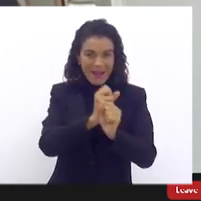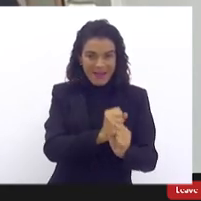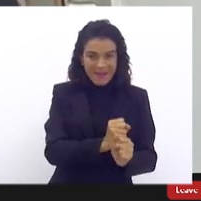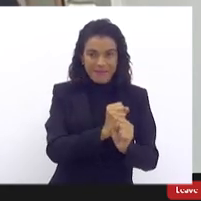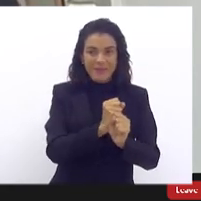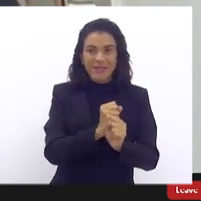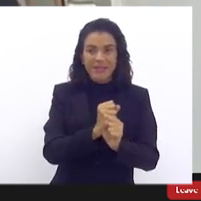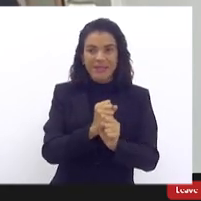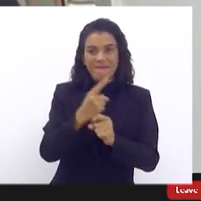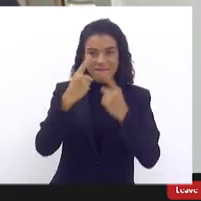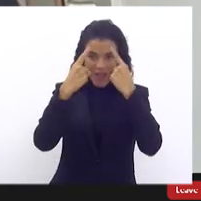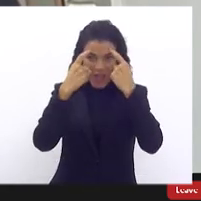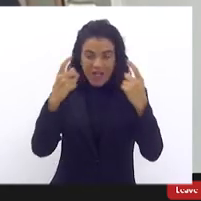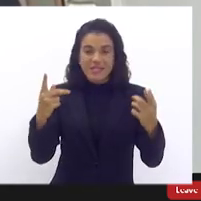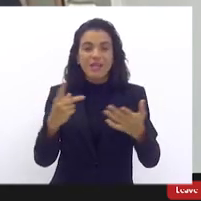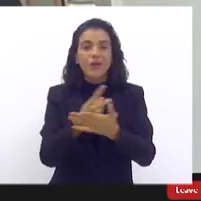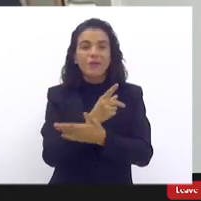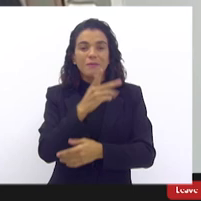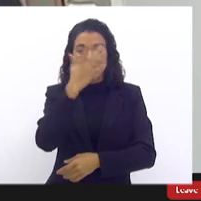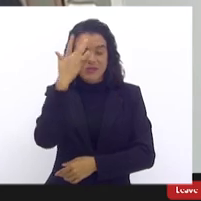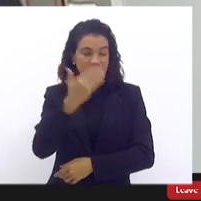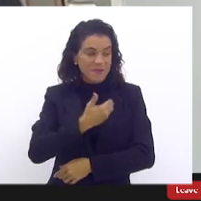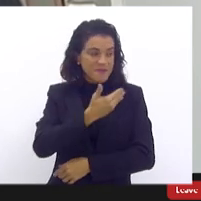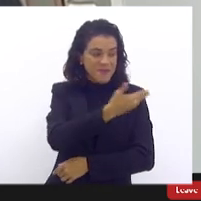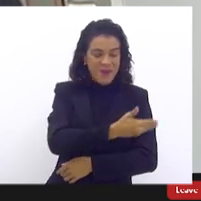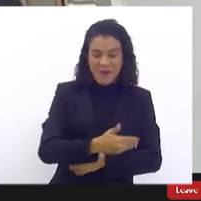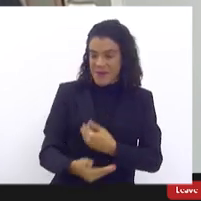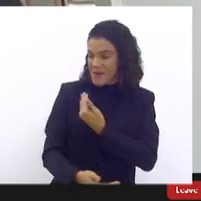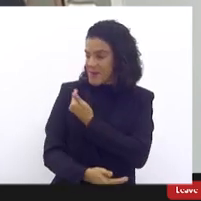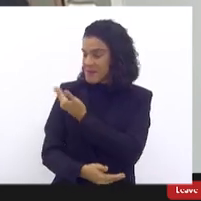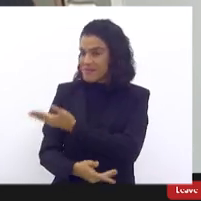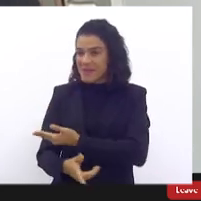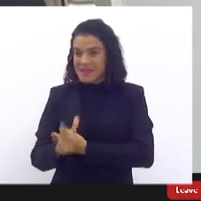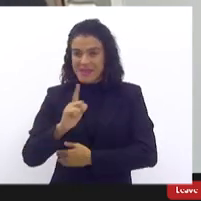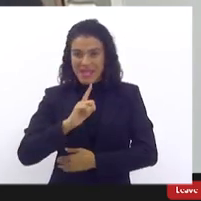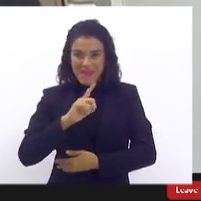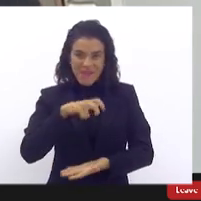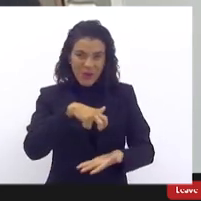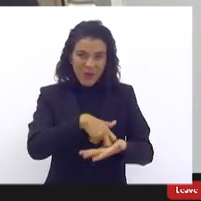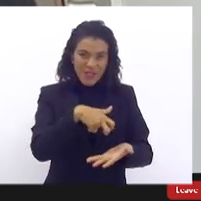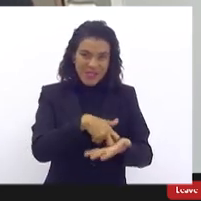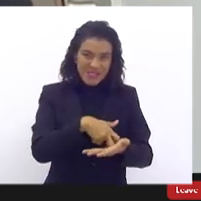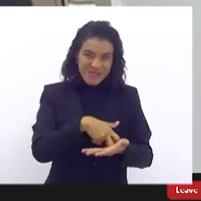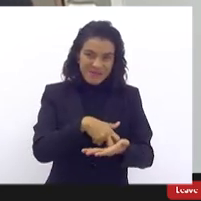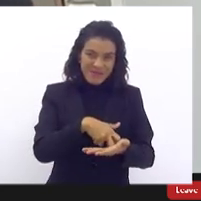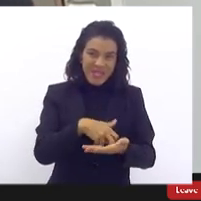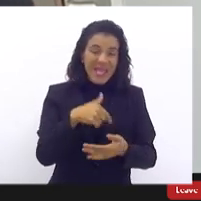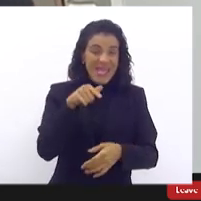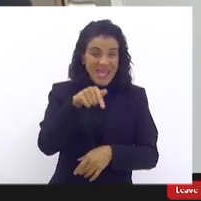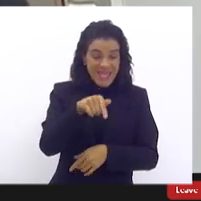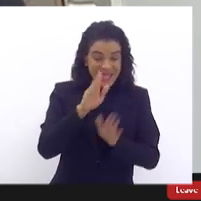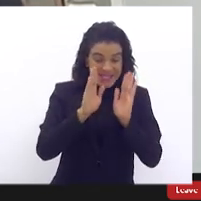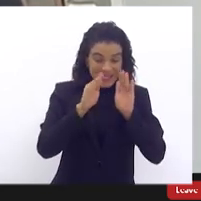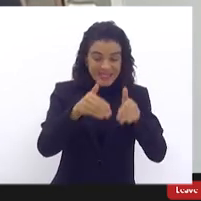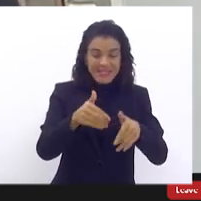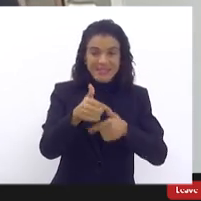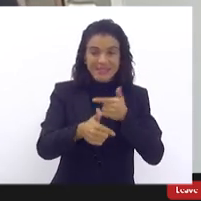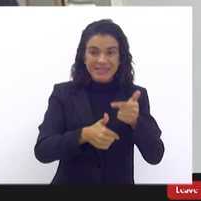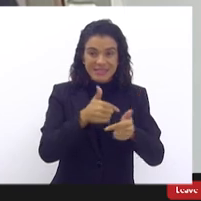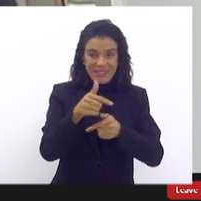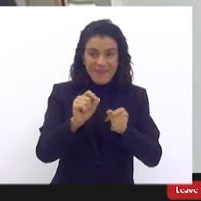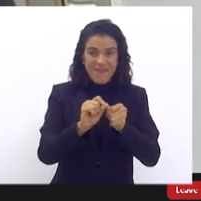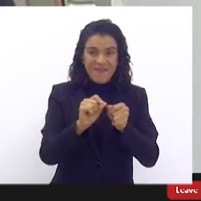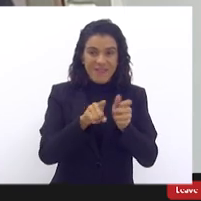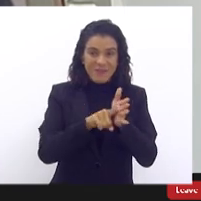por pessoas próximas e pergunta se houve já casos de condenações. Para esse trabalho eu fiz um trabalho muito amplo